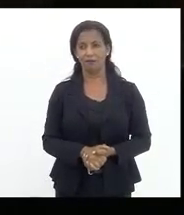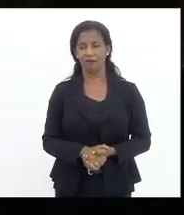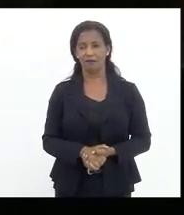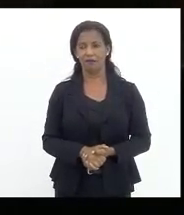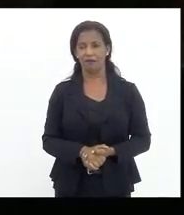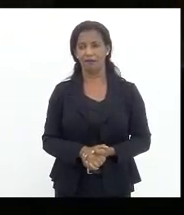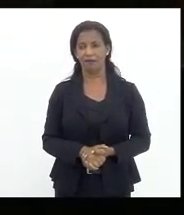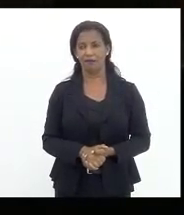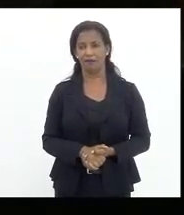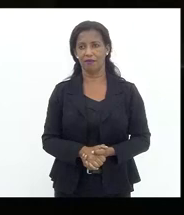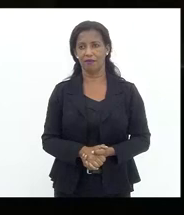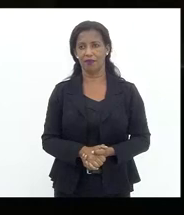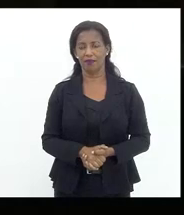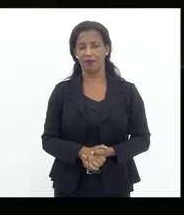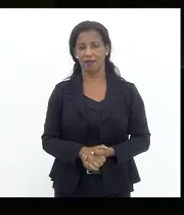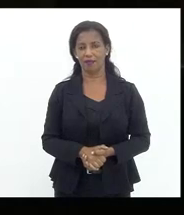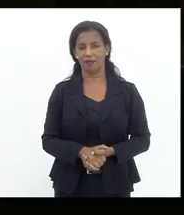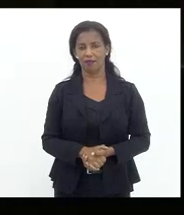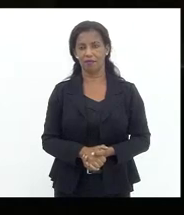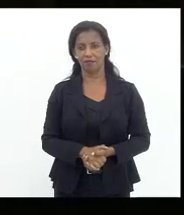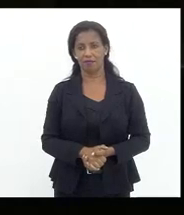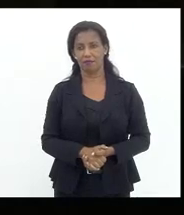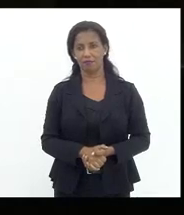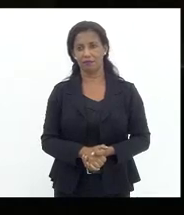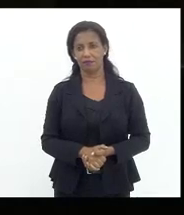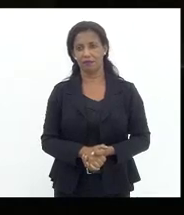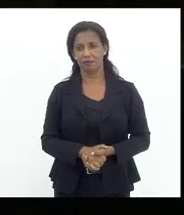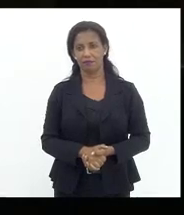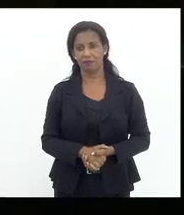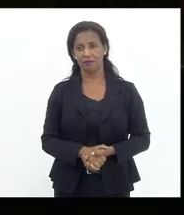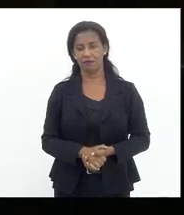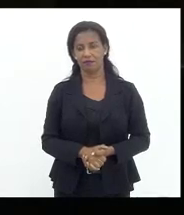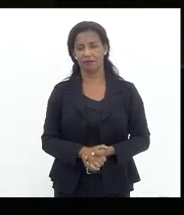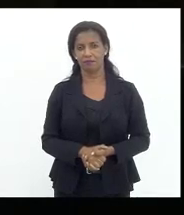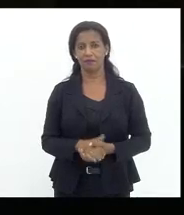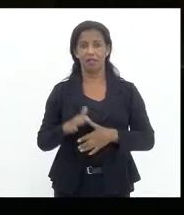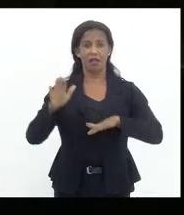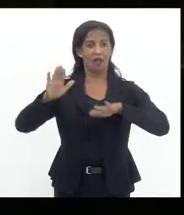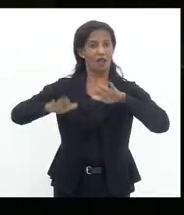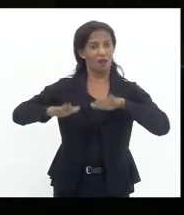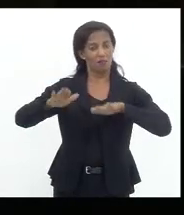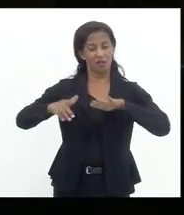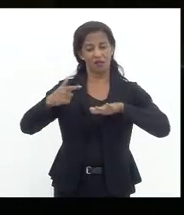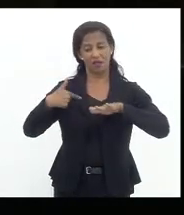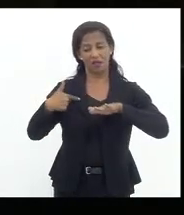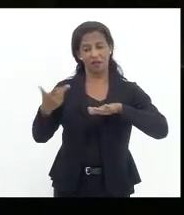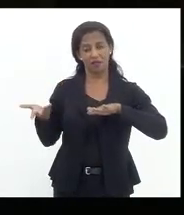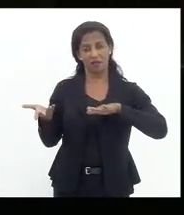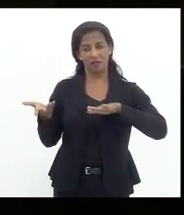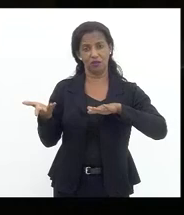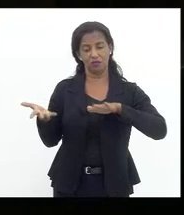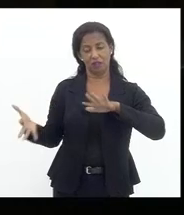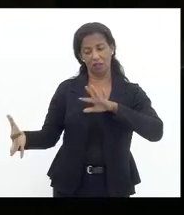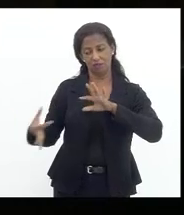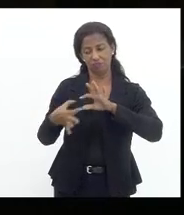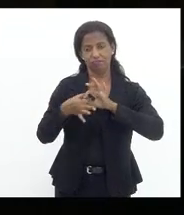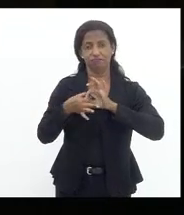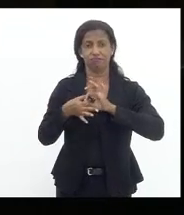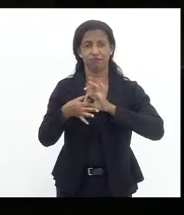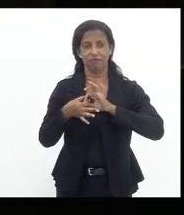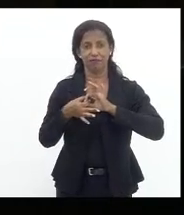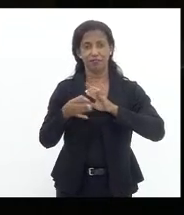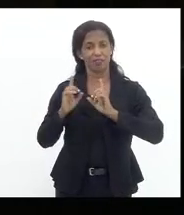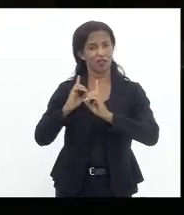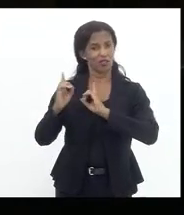apesar de eu não estar participando de forma mais efetiva